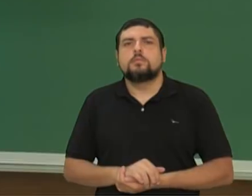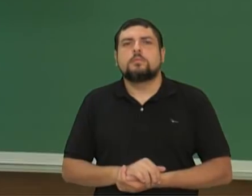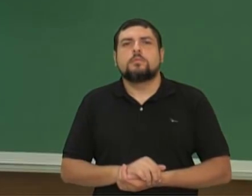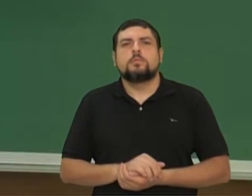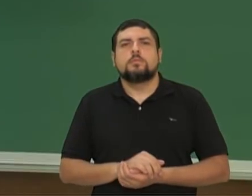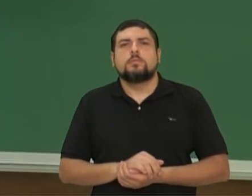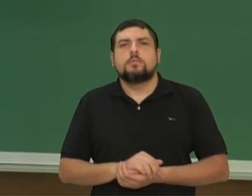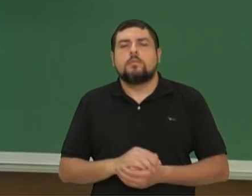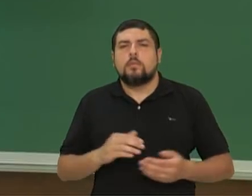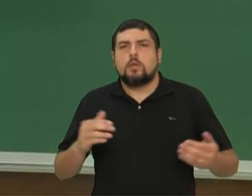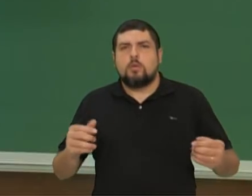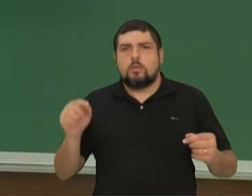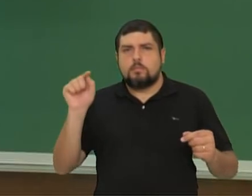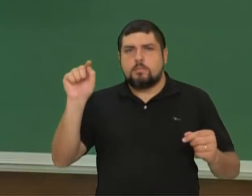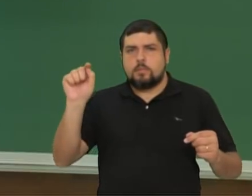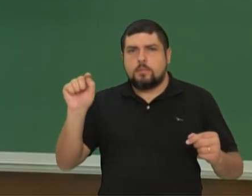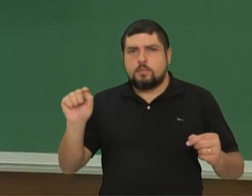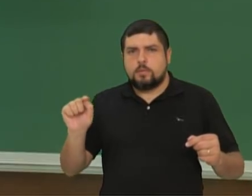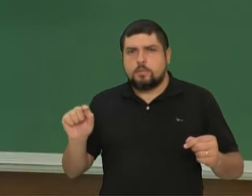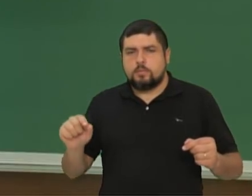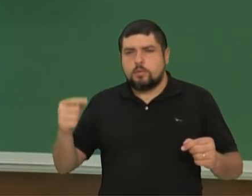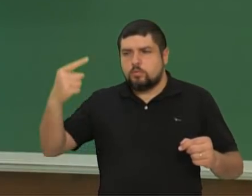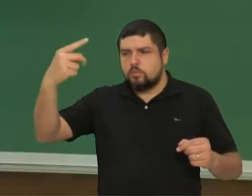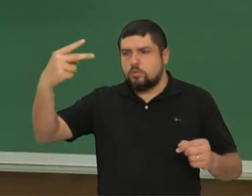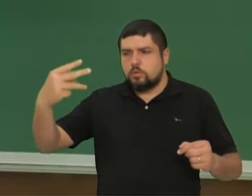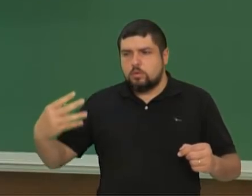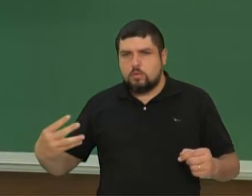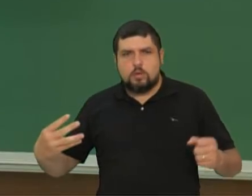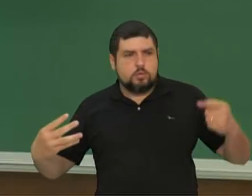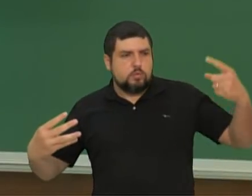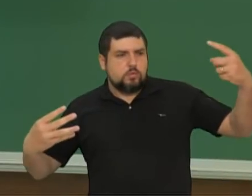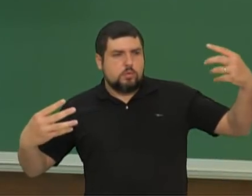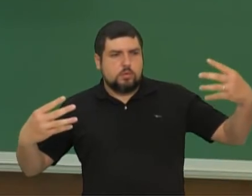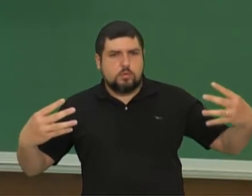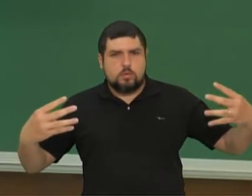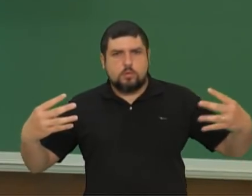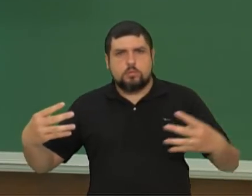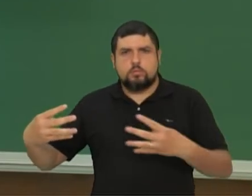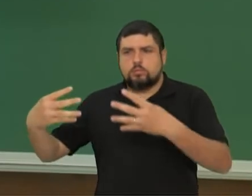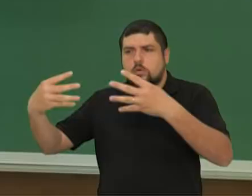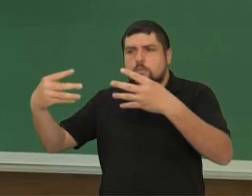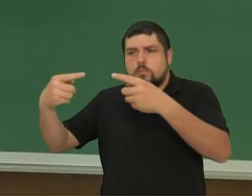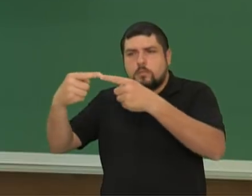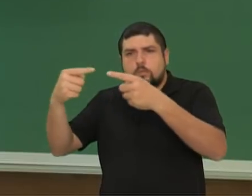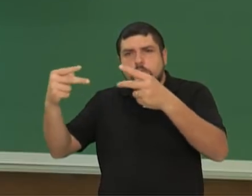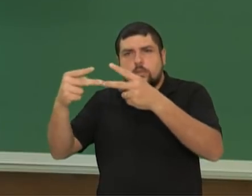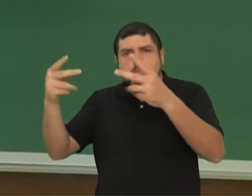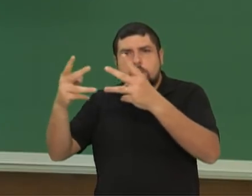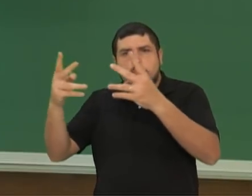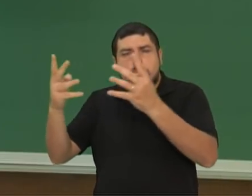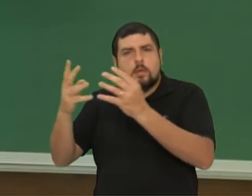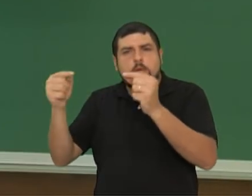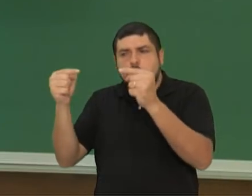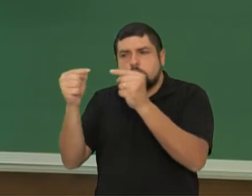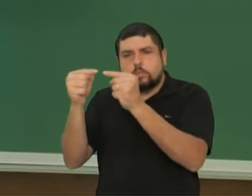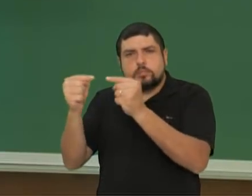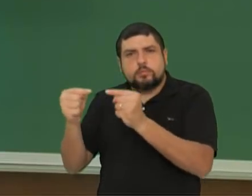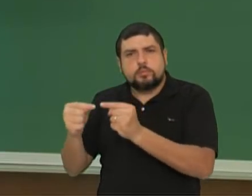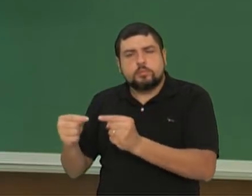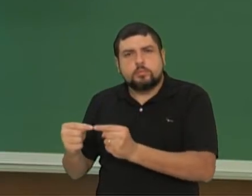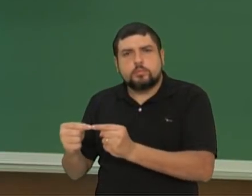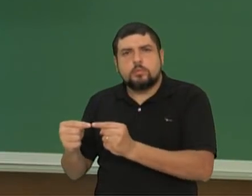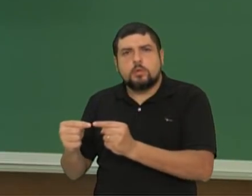encontrei 4 pontos cartesianos. Agora a gente já tem os 4 pontos que vão nos ajudar a entender qual é